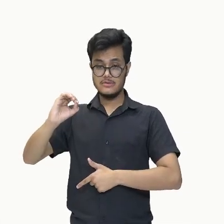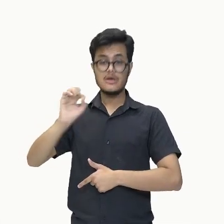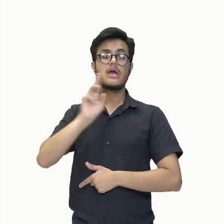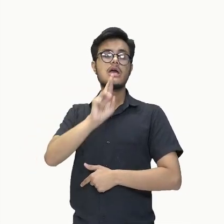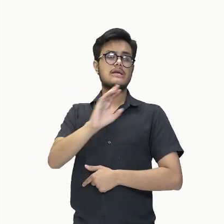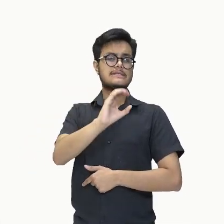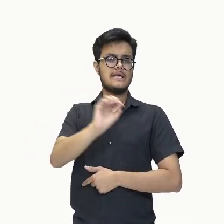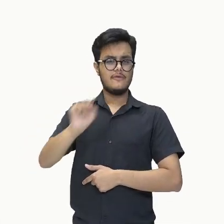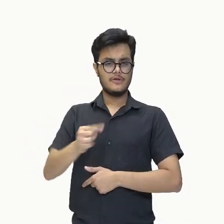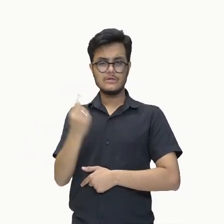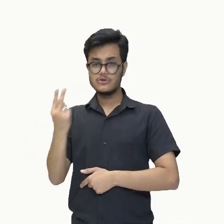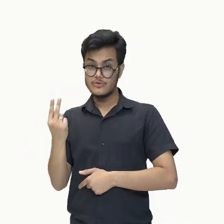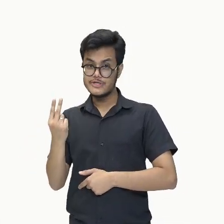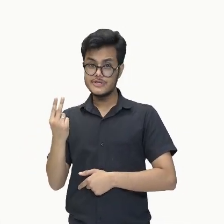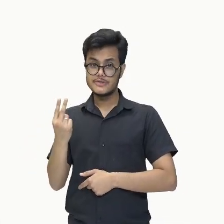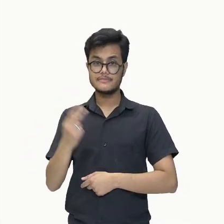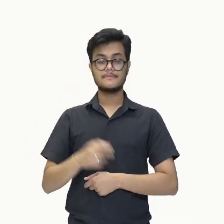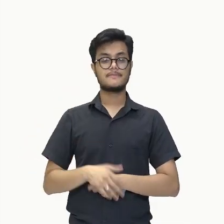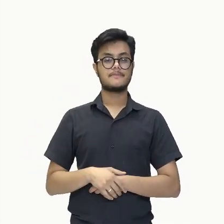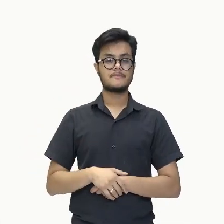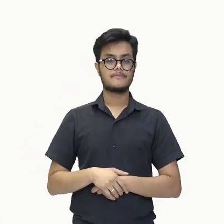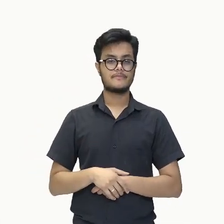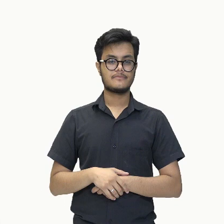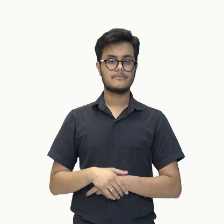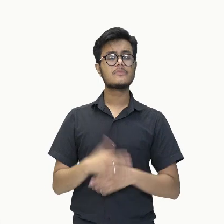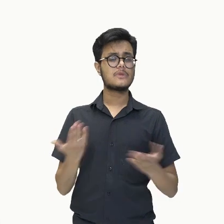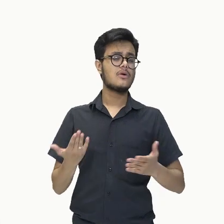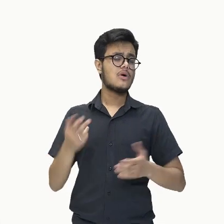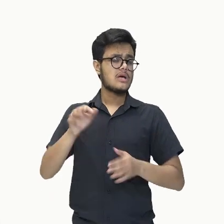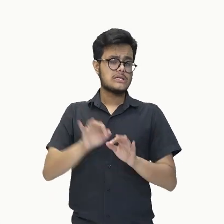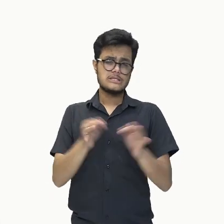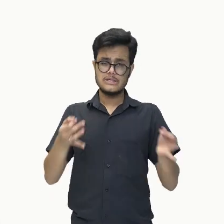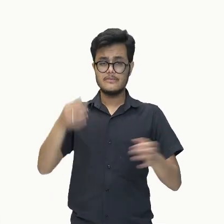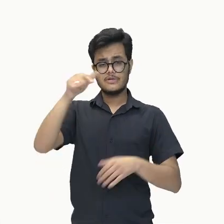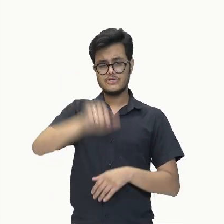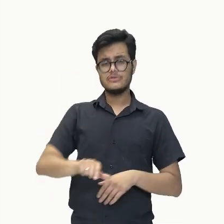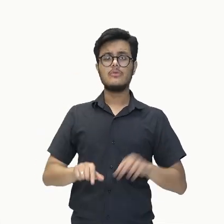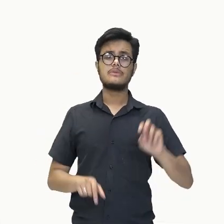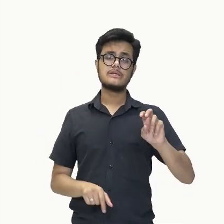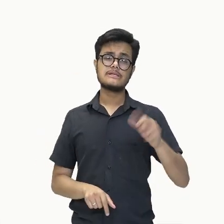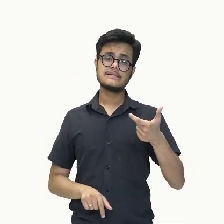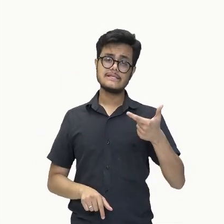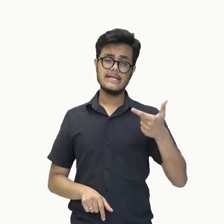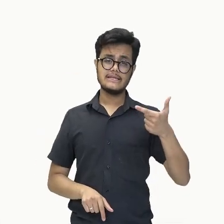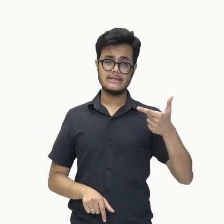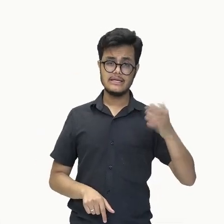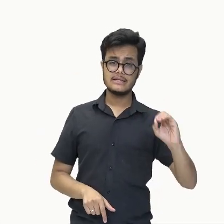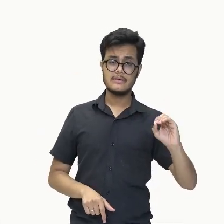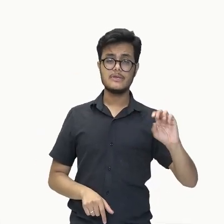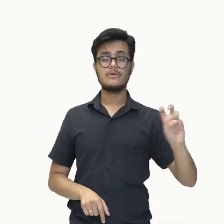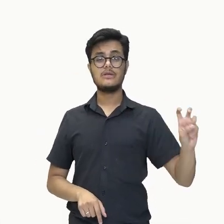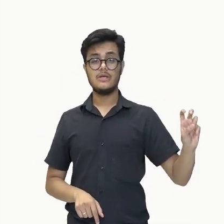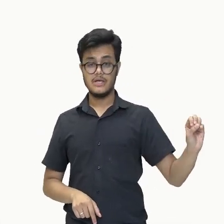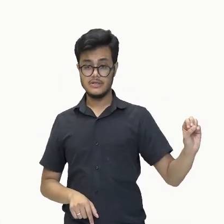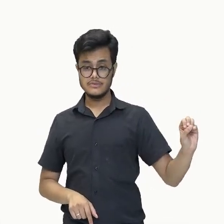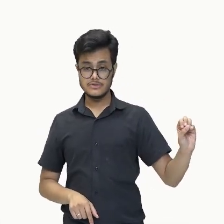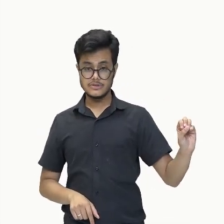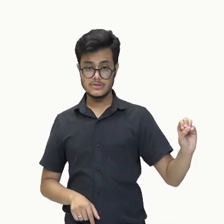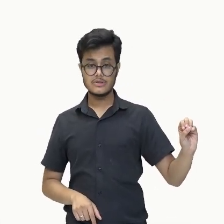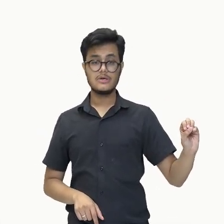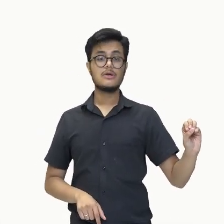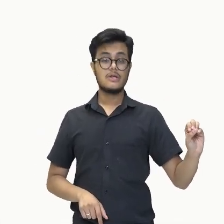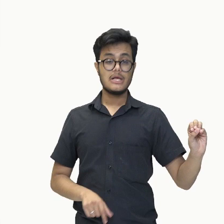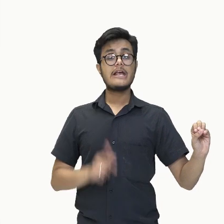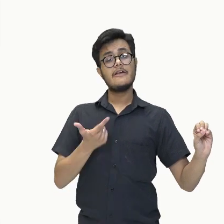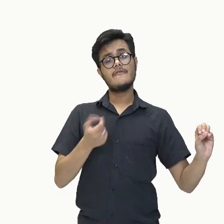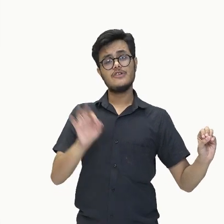é a mesma coisa que 0,2. O resto foi repetido, que é o preço inicial, que é de 70.500, e a potência,